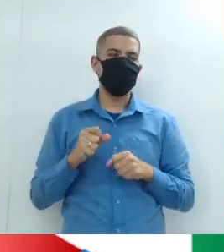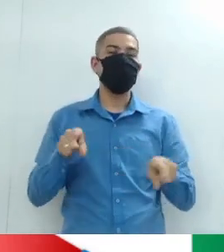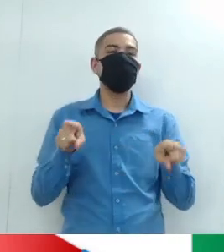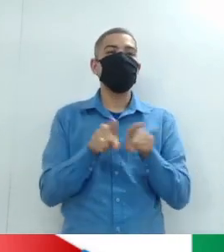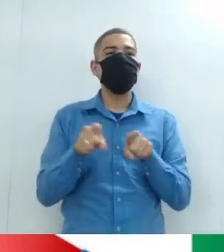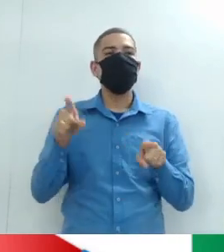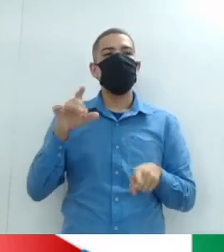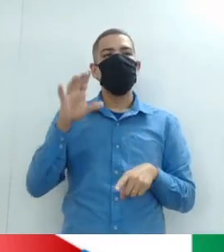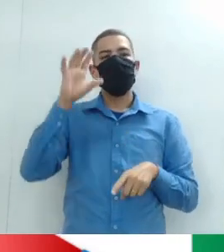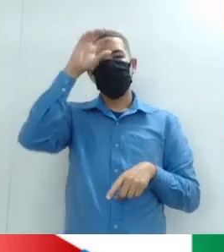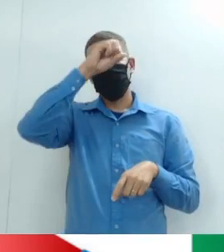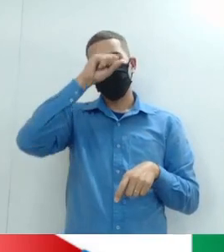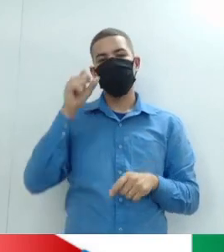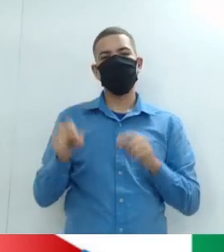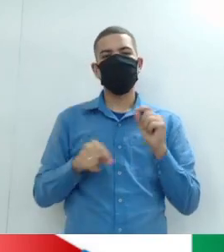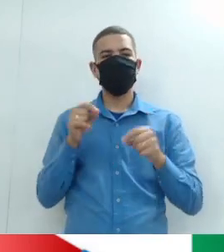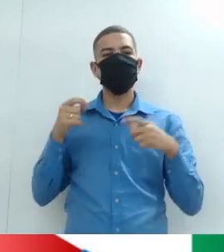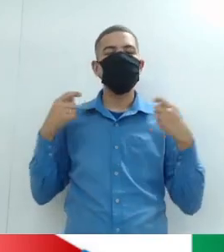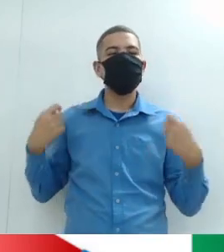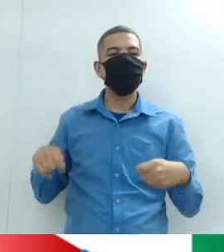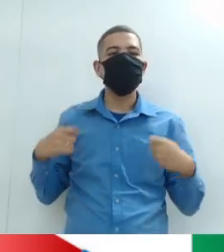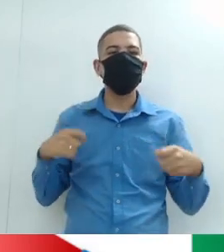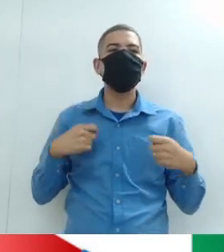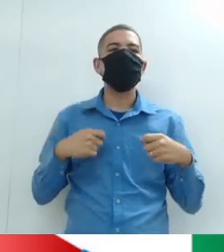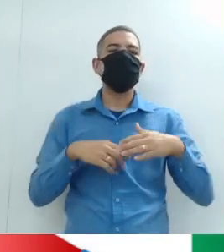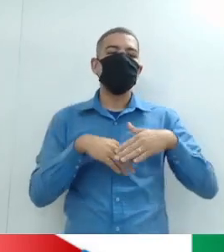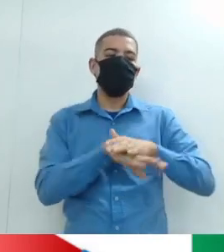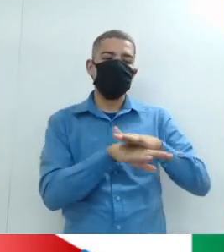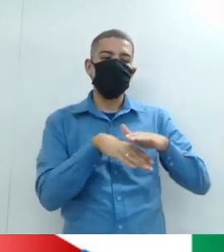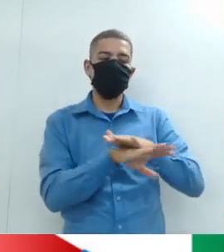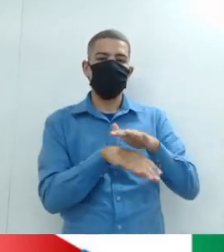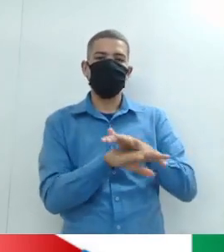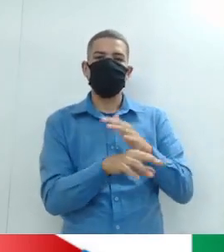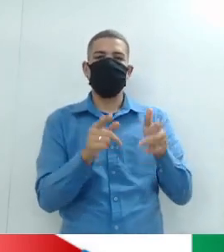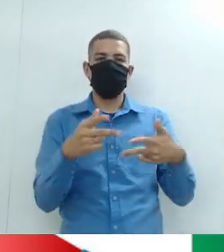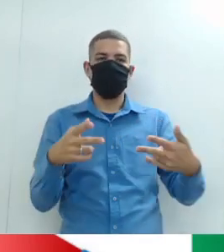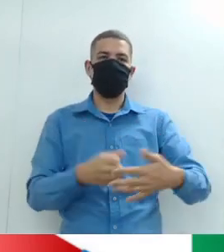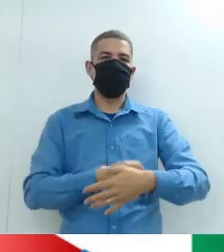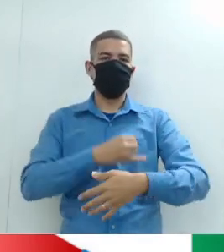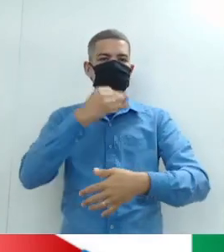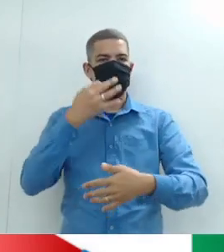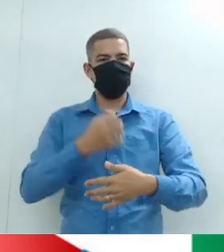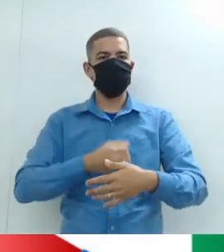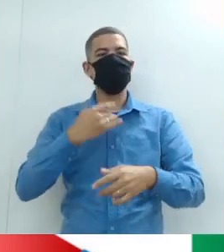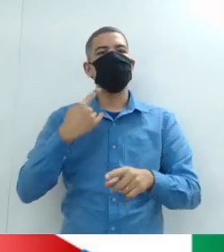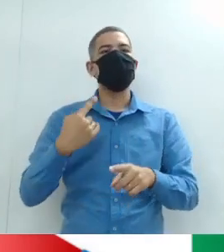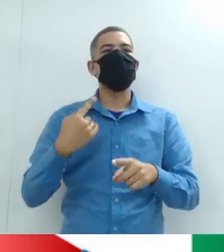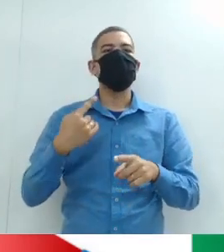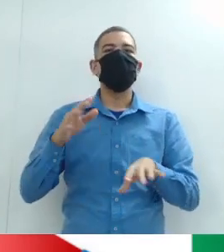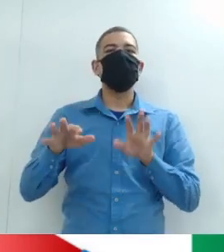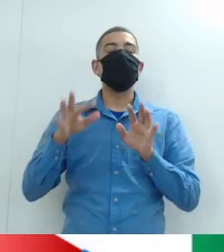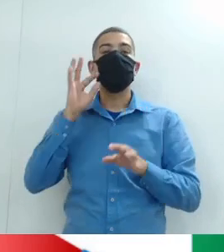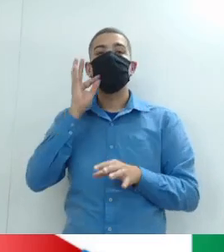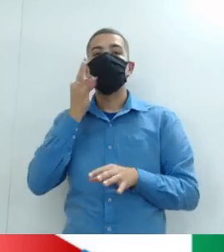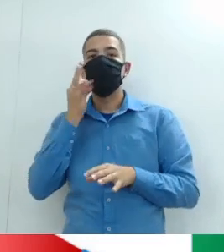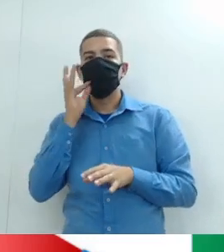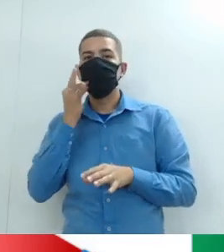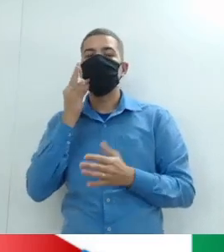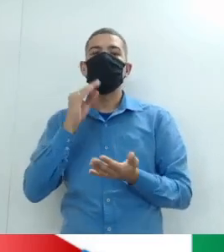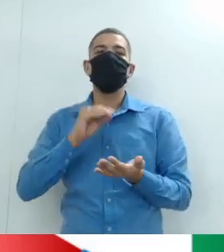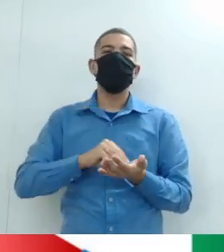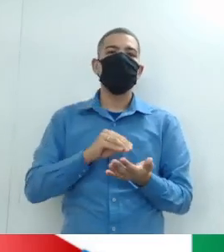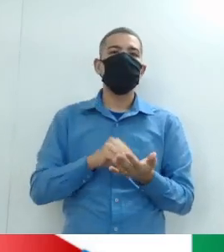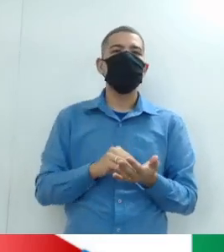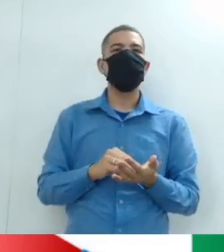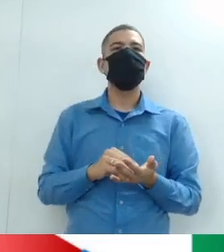aprendeu que havia necessidade de armazenar cereais, na falta de frutos, de bons frutos para